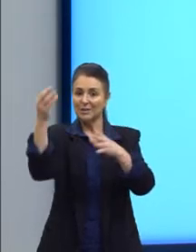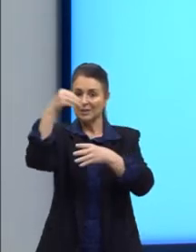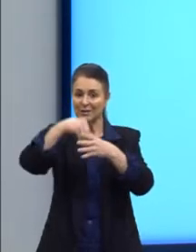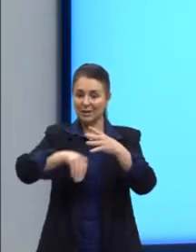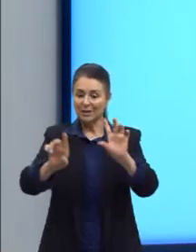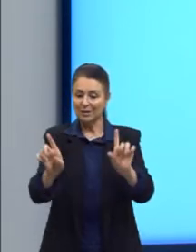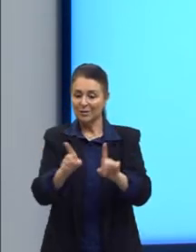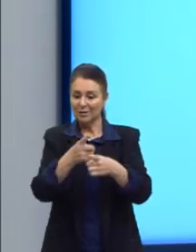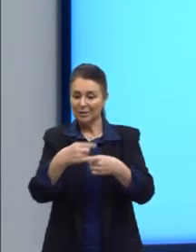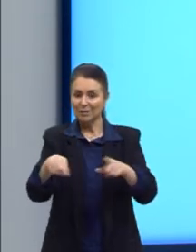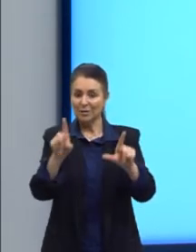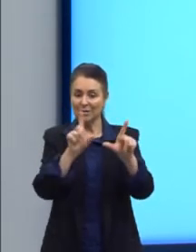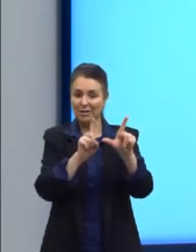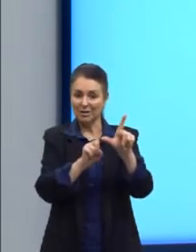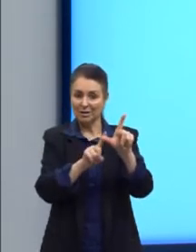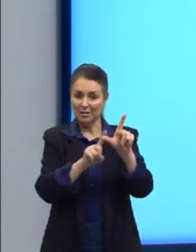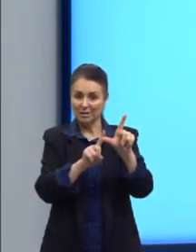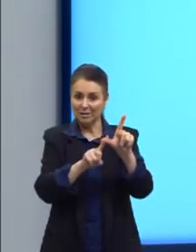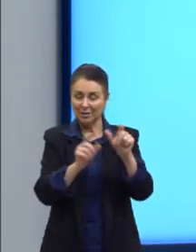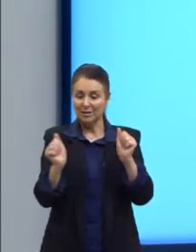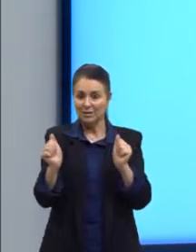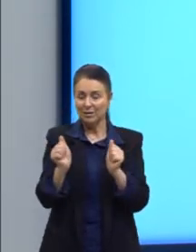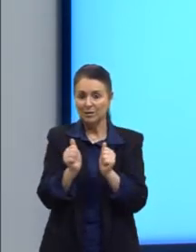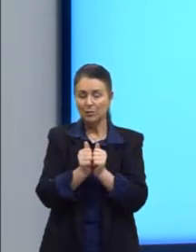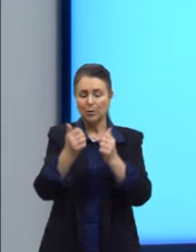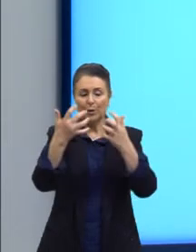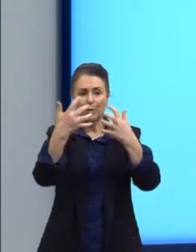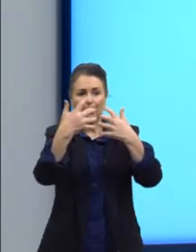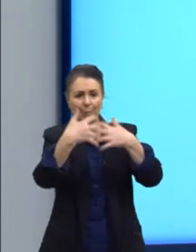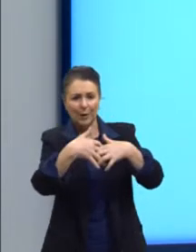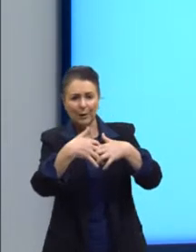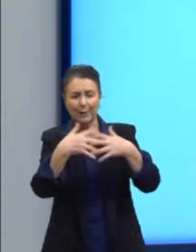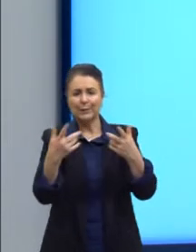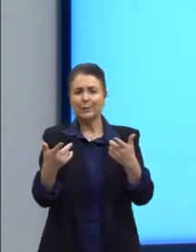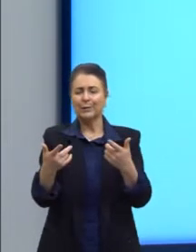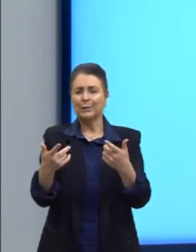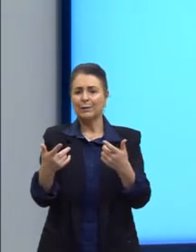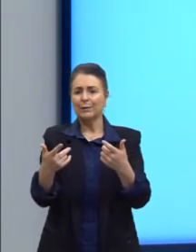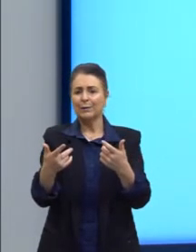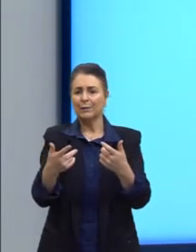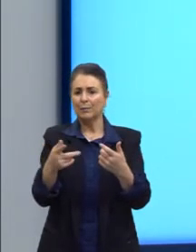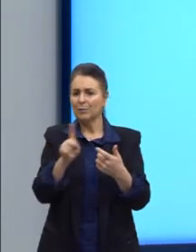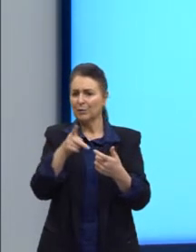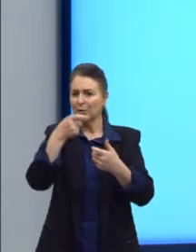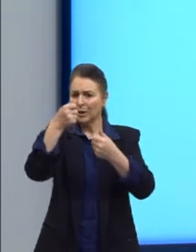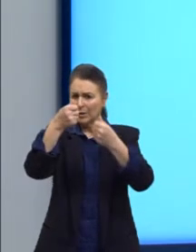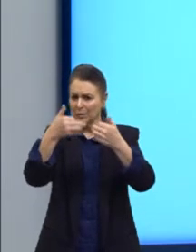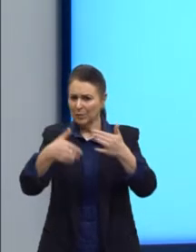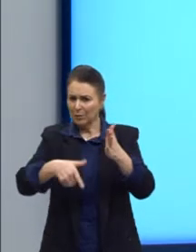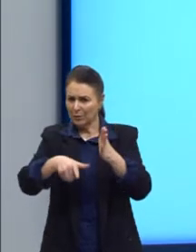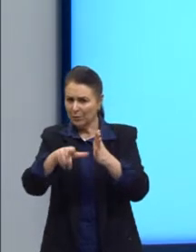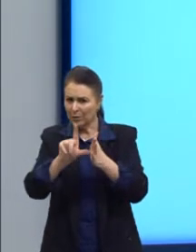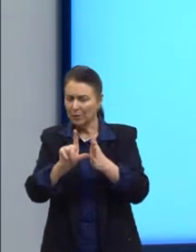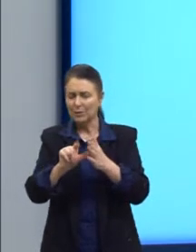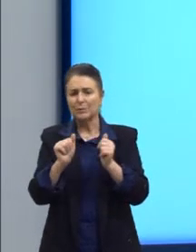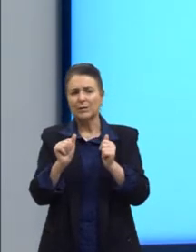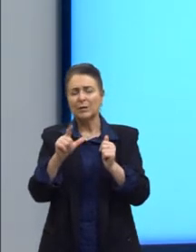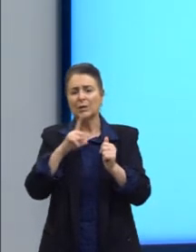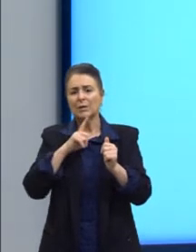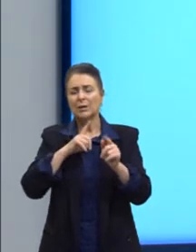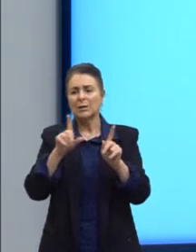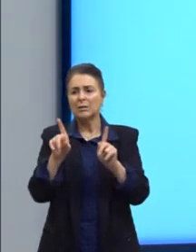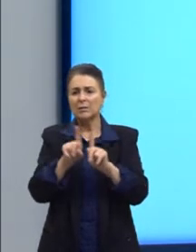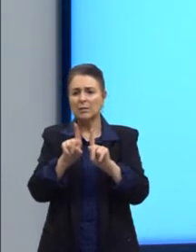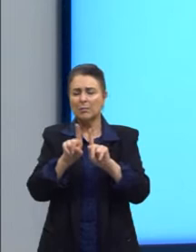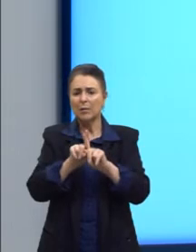e isso né junto ali com a máquina que a gente comentou no slide anterior e vai nos indicar que a gente